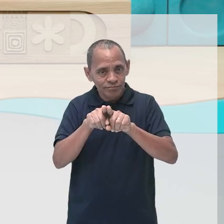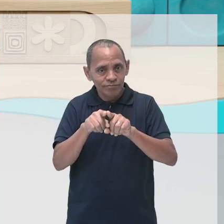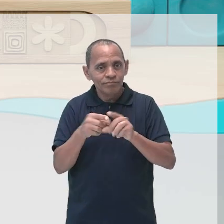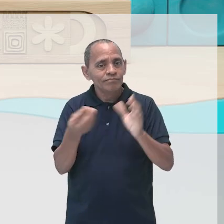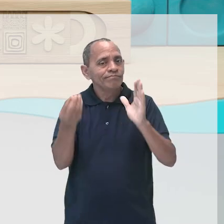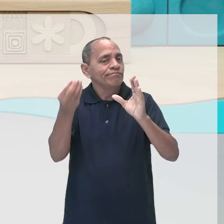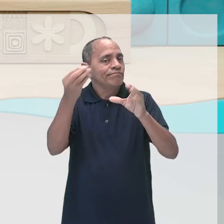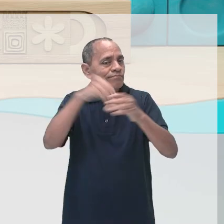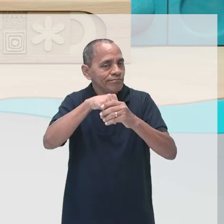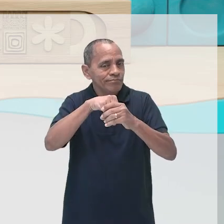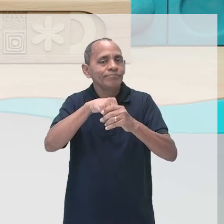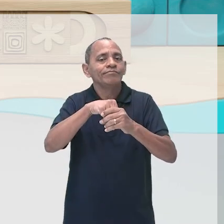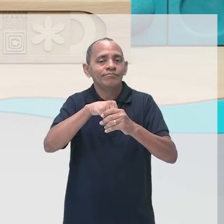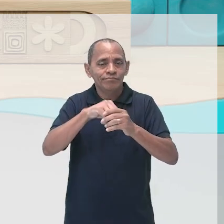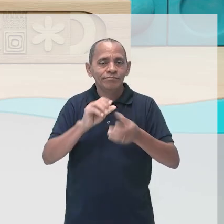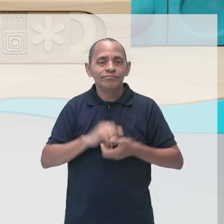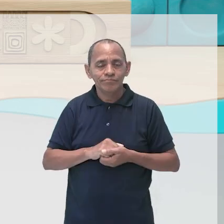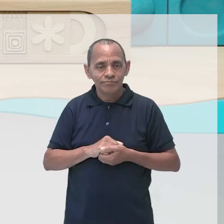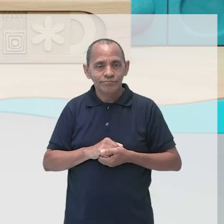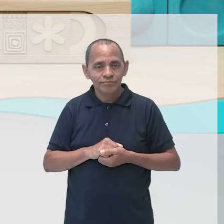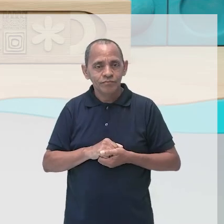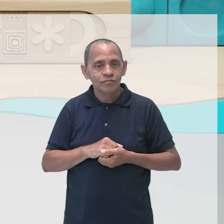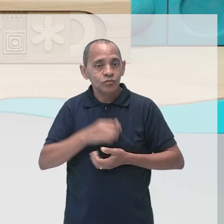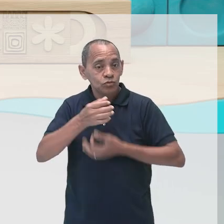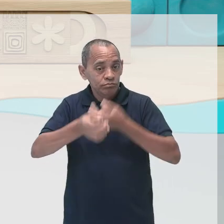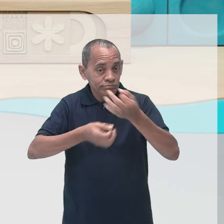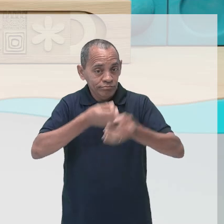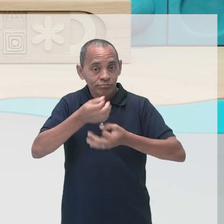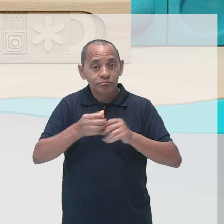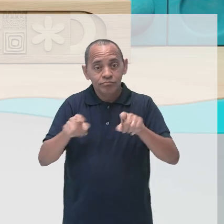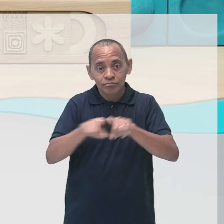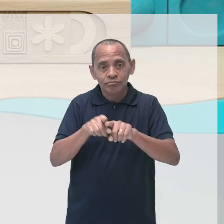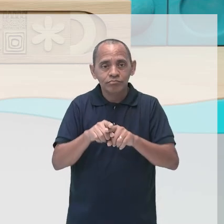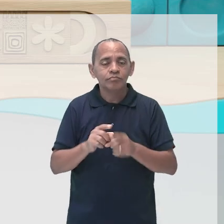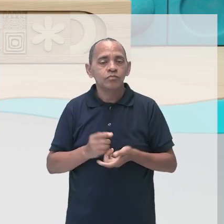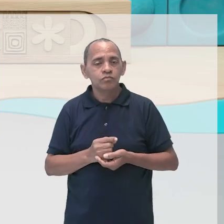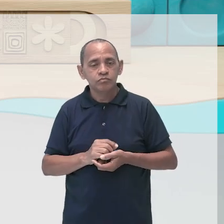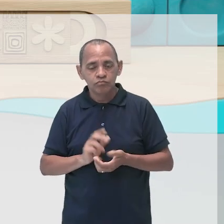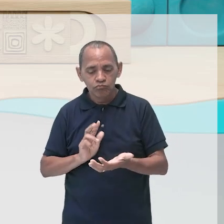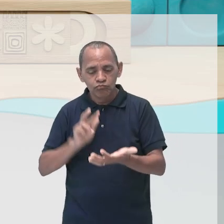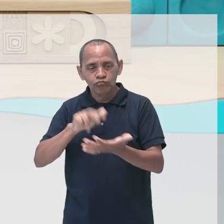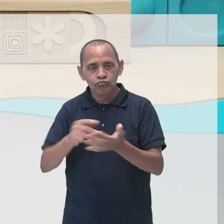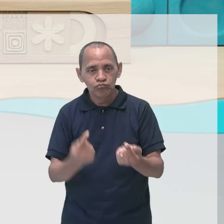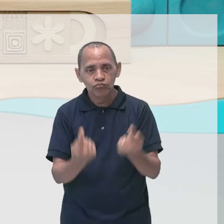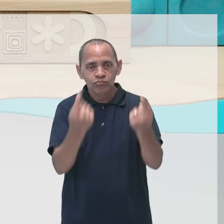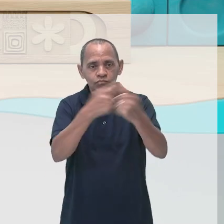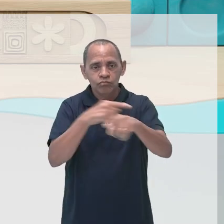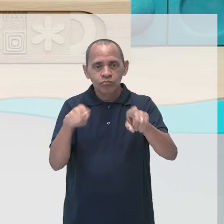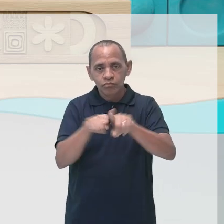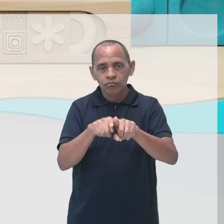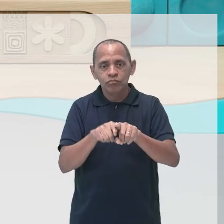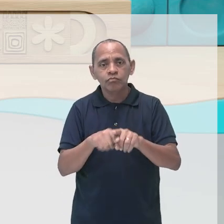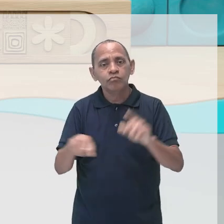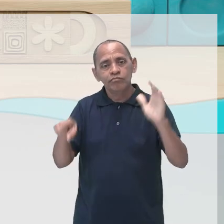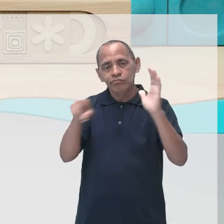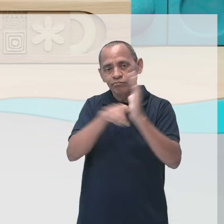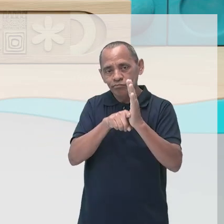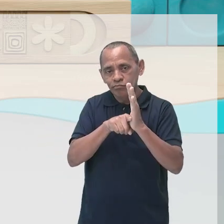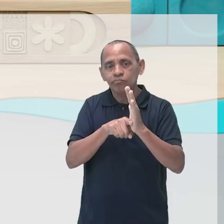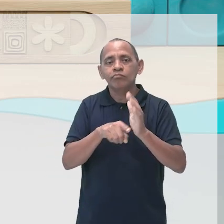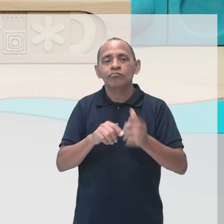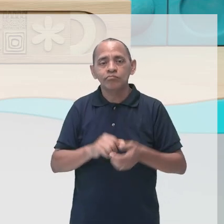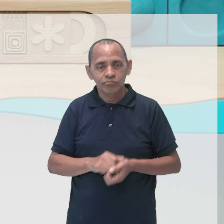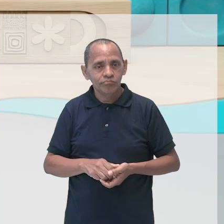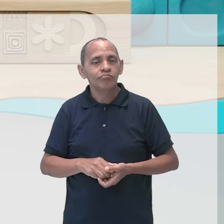palavras que trazem a conotação contrária, que trazem também oposição, negação, elas